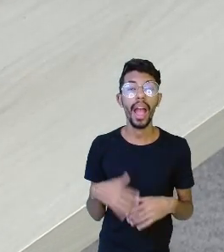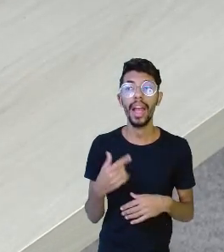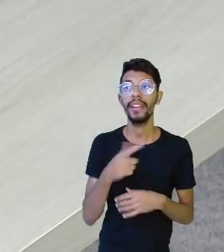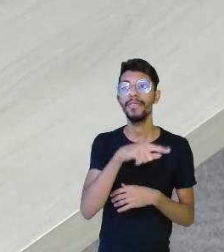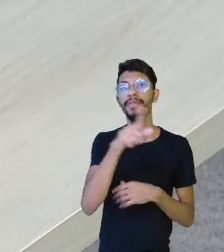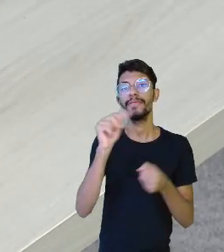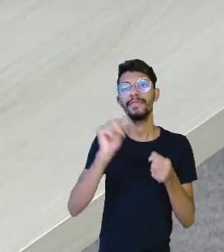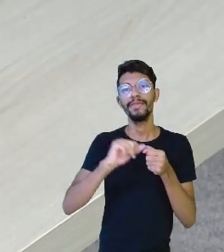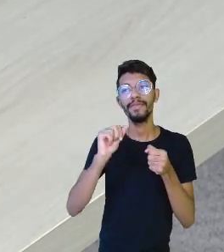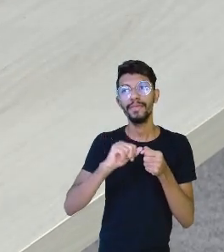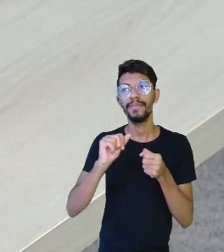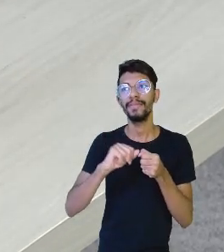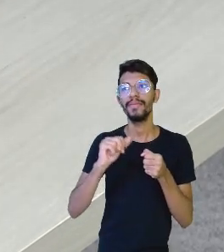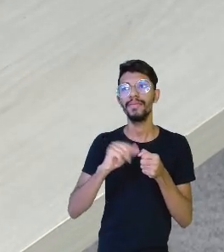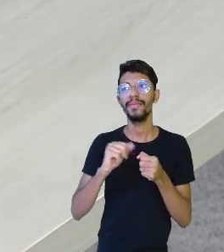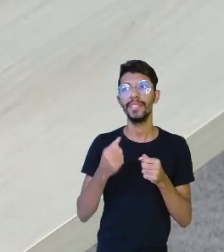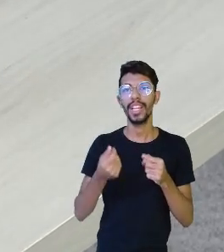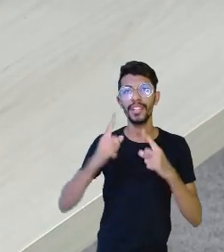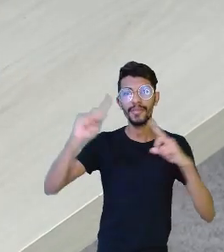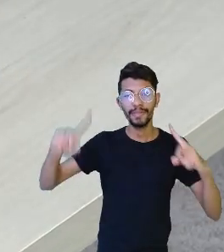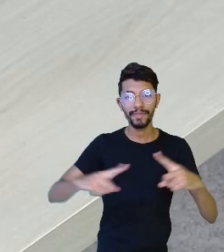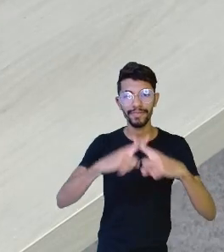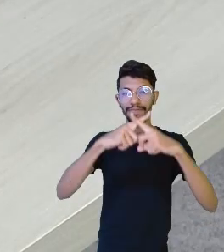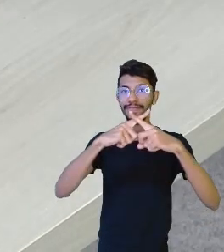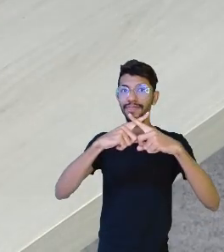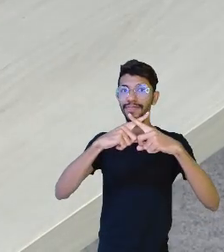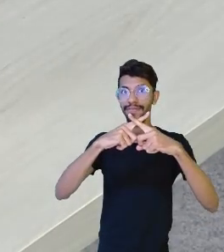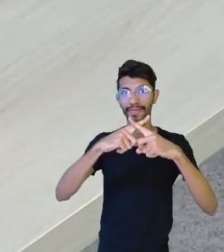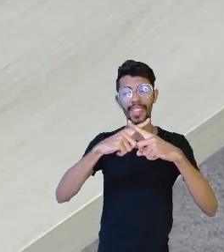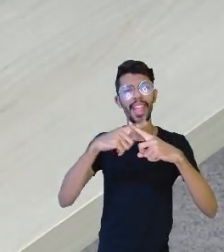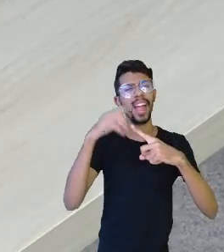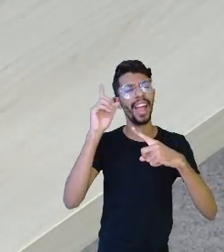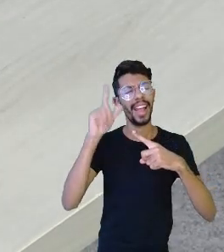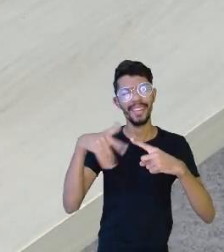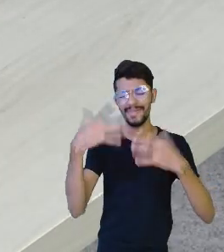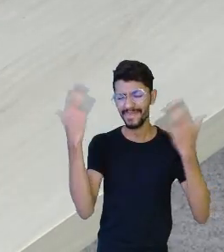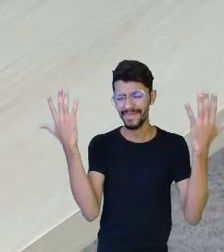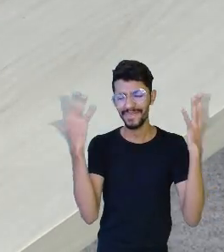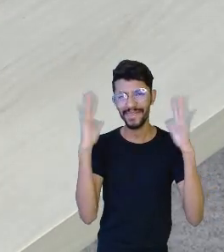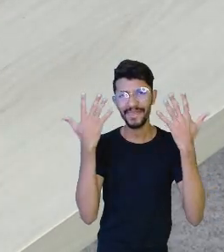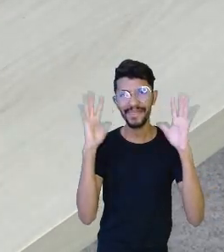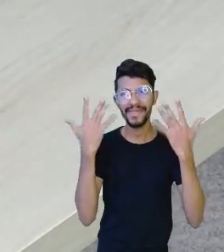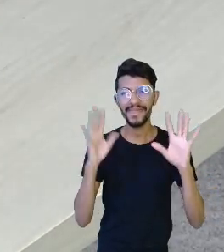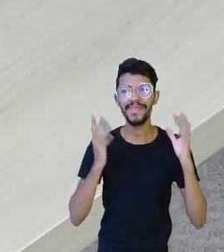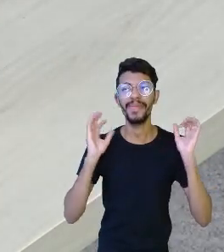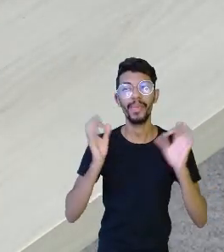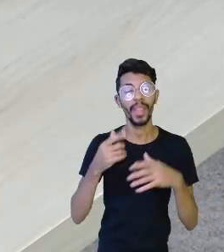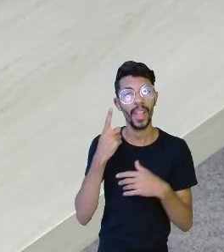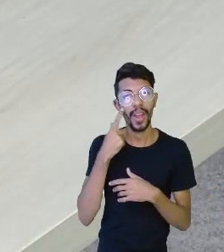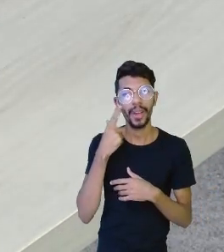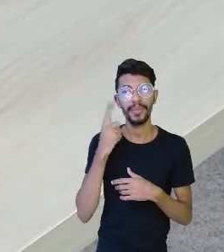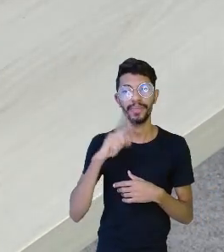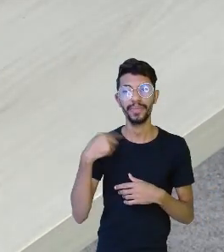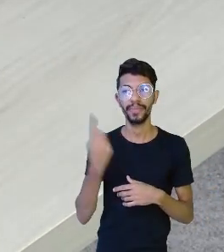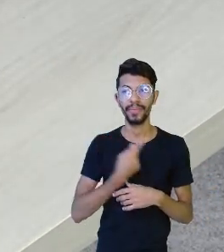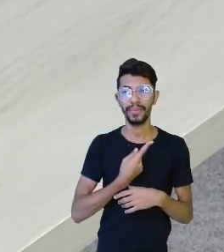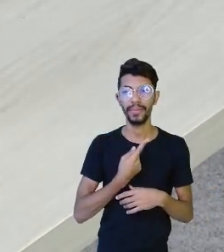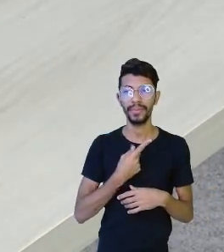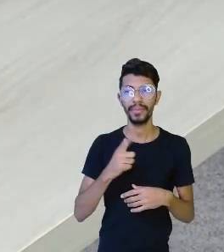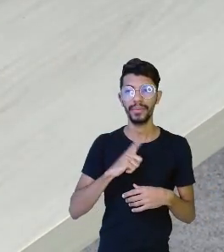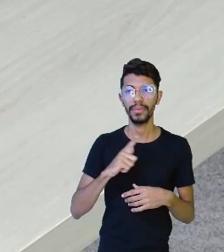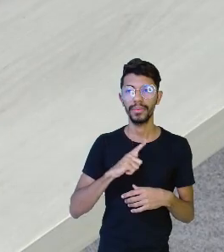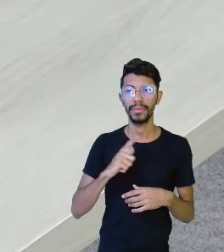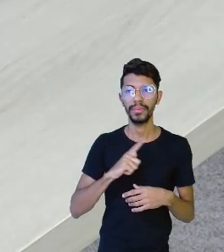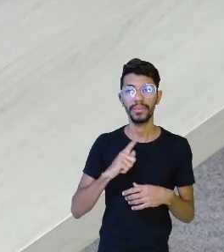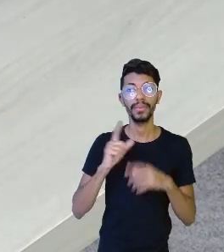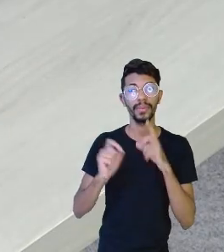Vocês fizeram o quê? Uma multiplicação muito bem. Olha só, nós temos aqui